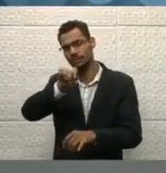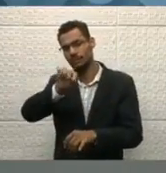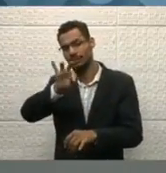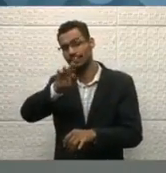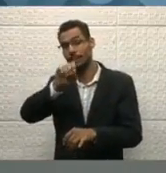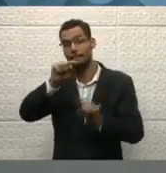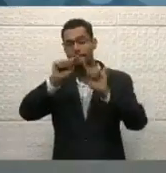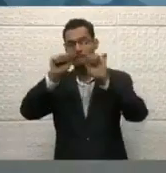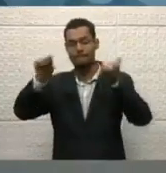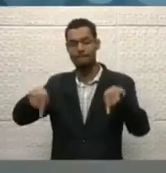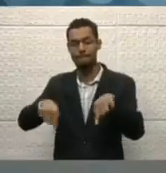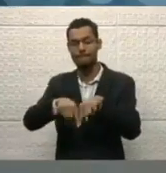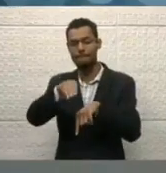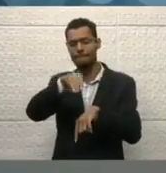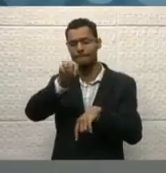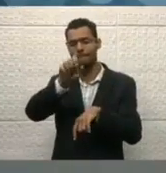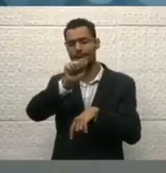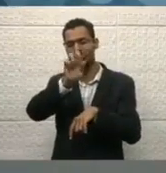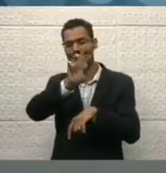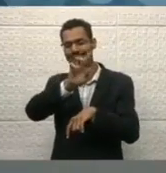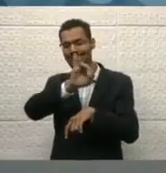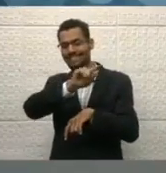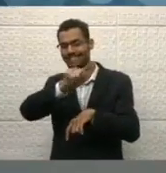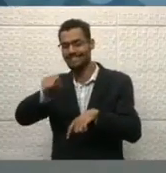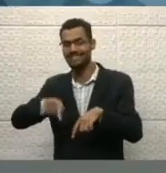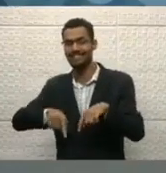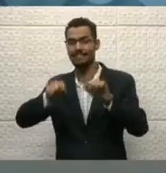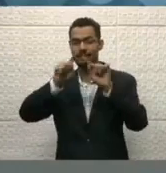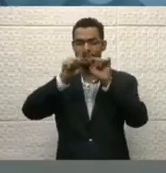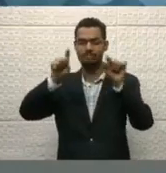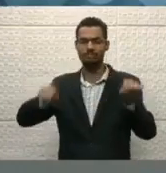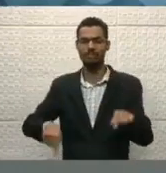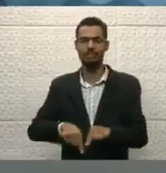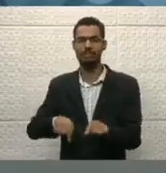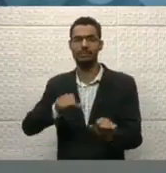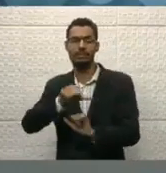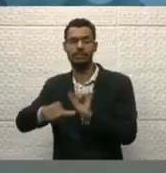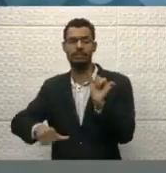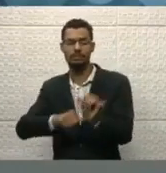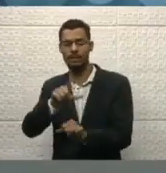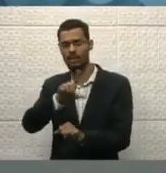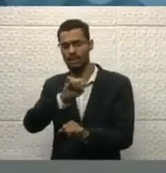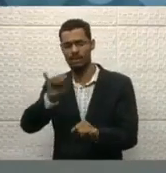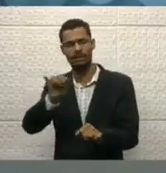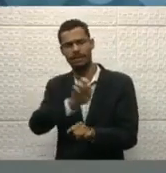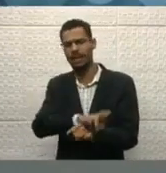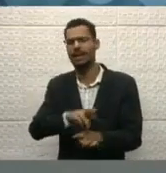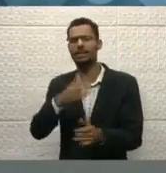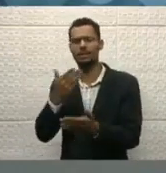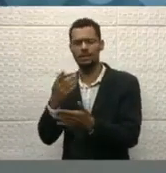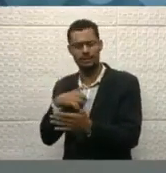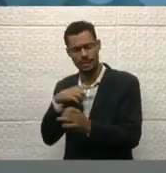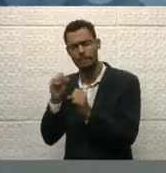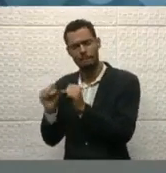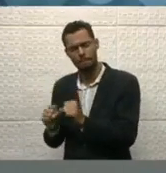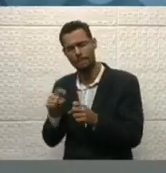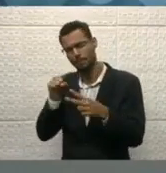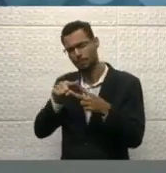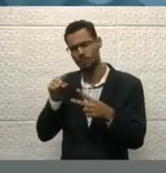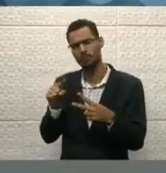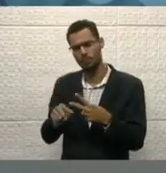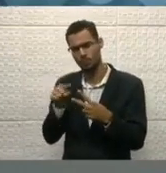matriz. E partindo de uma matriz, definir uma transformação linear. Então, nós podemos trabalhar nos dois